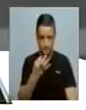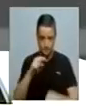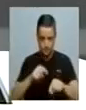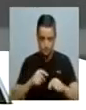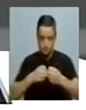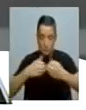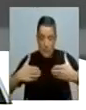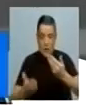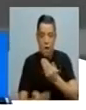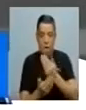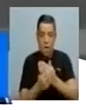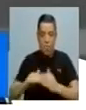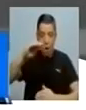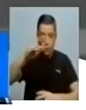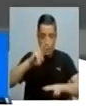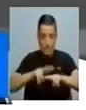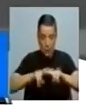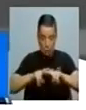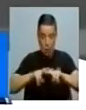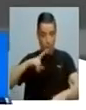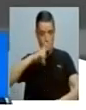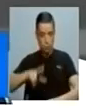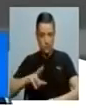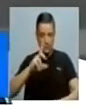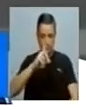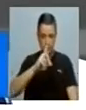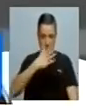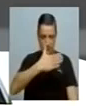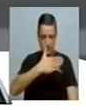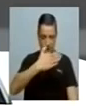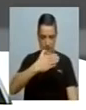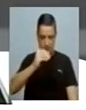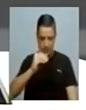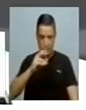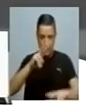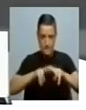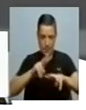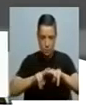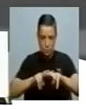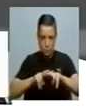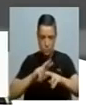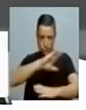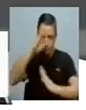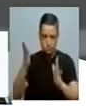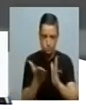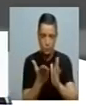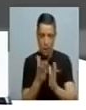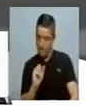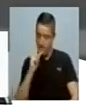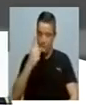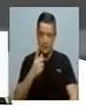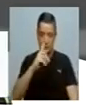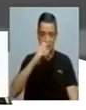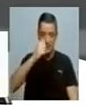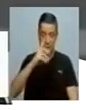Há cada vez mais idosos nas cadeias portuguesas. São mais de 170 presos que foram condenados pela primeira vez depois dos